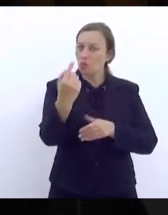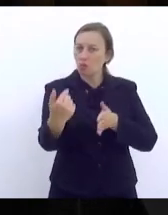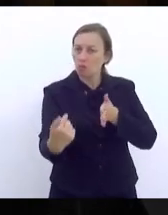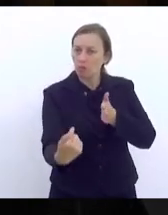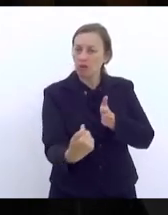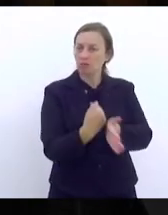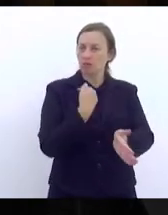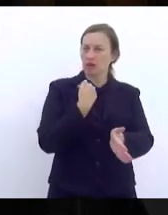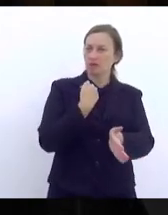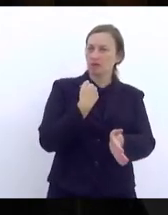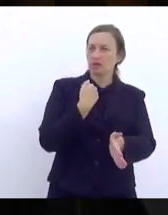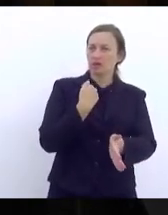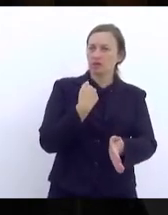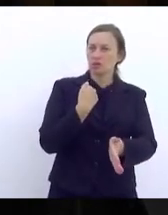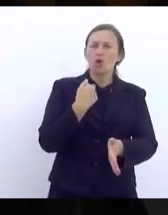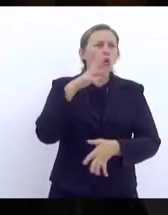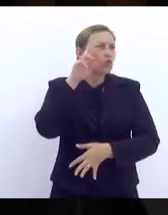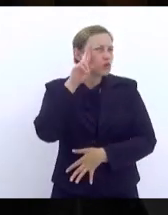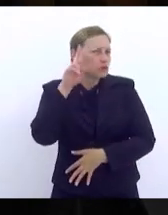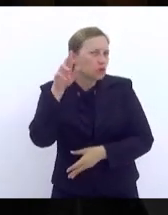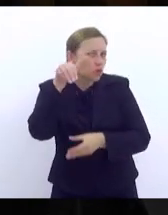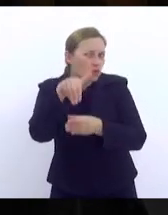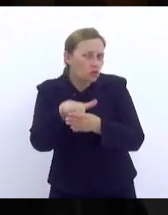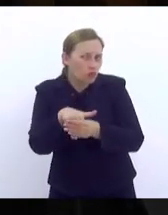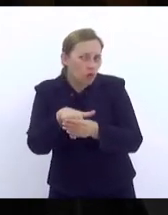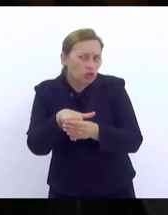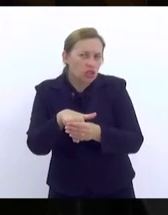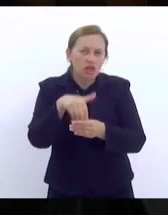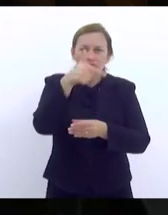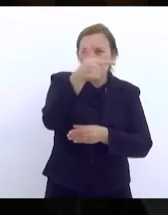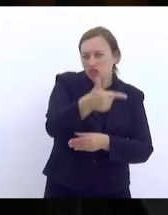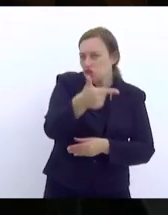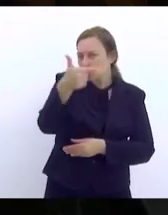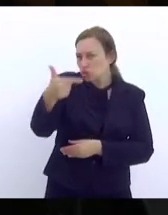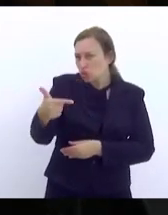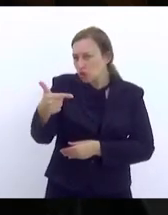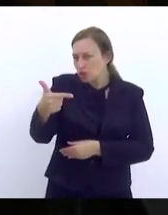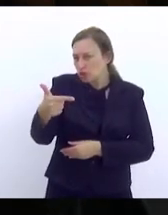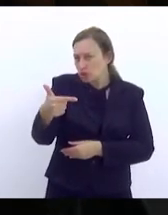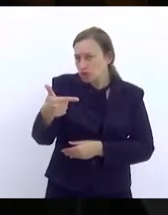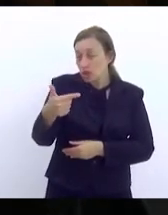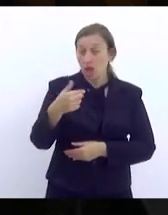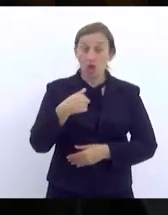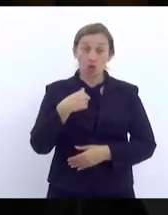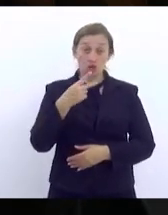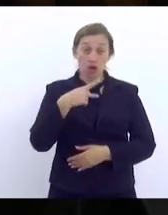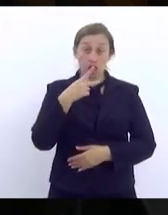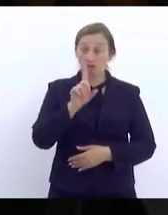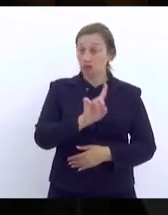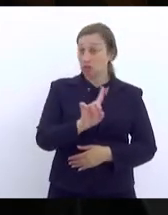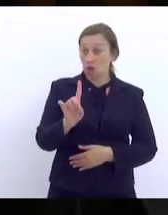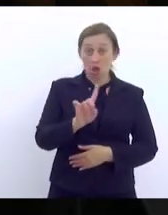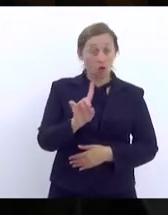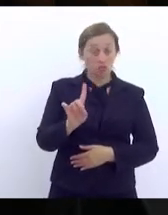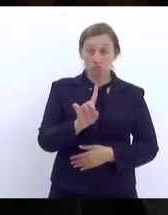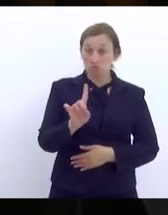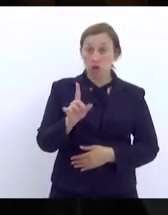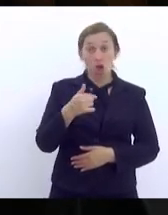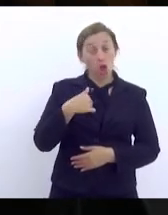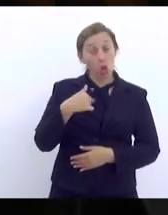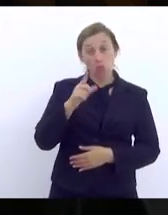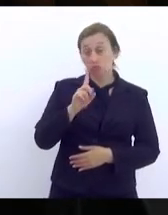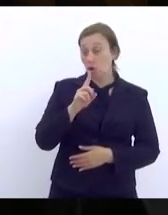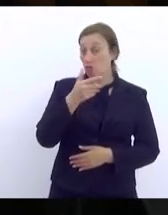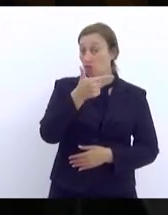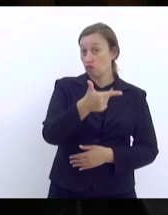assim o senhor vota 22 e eu dizia não eu não voto